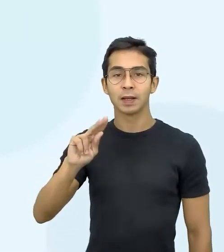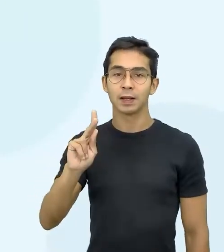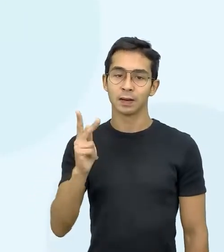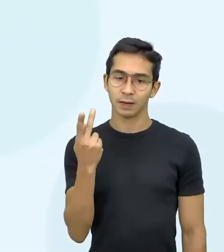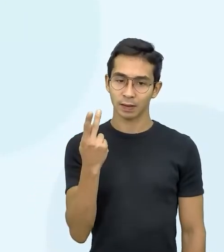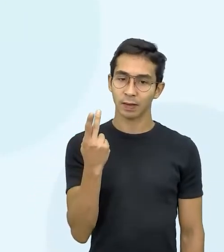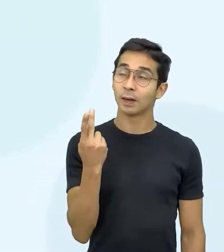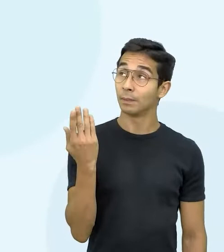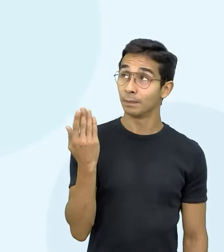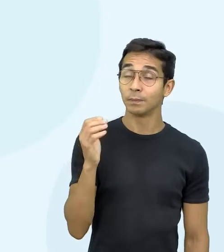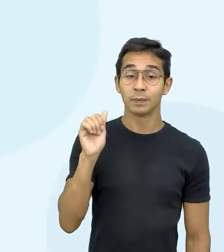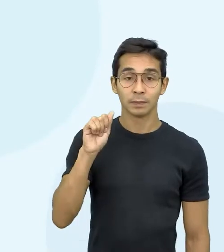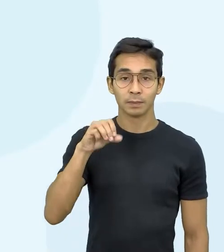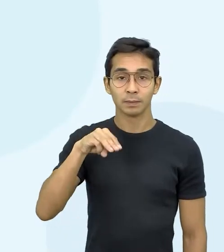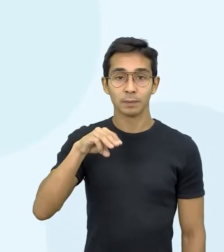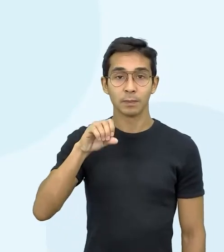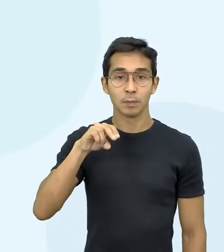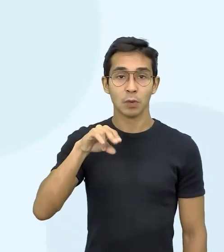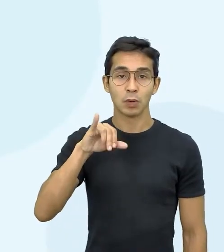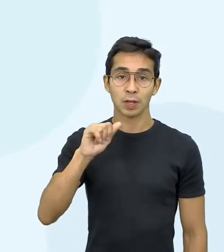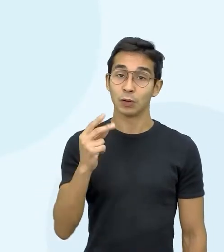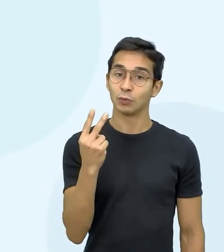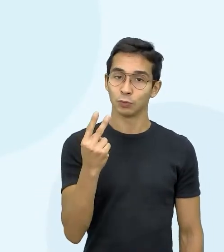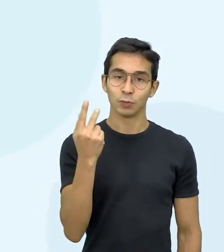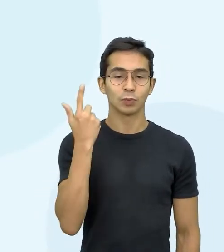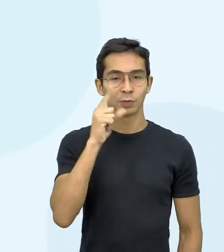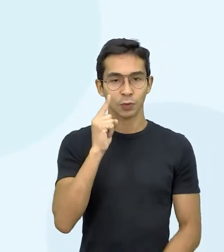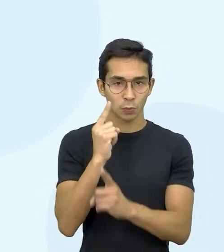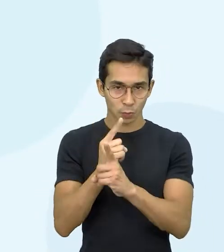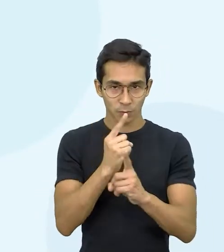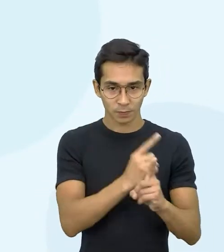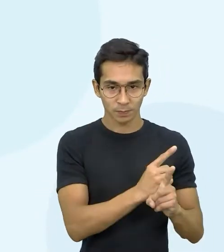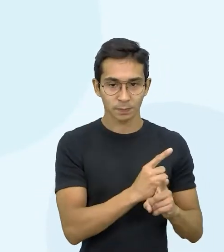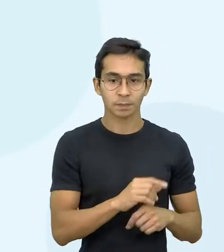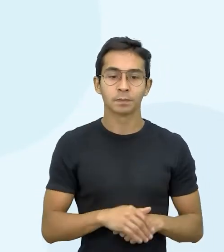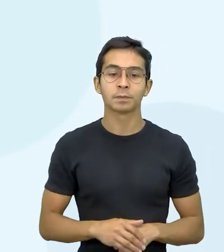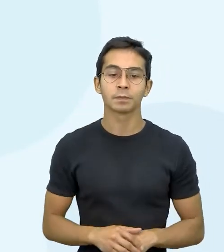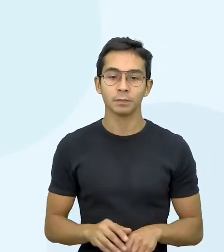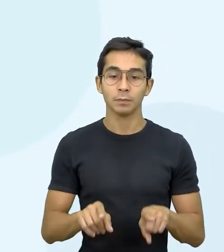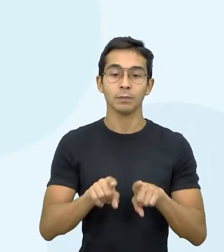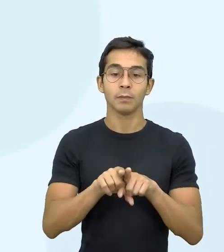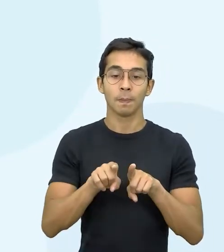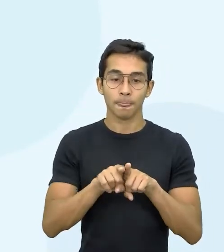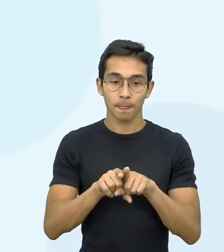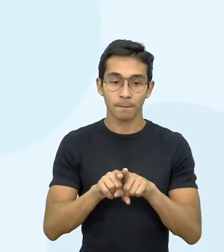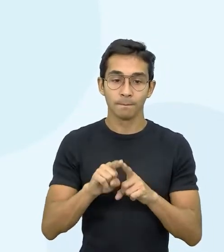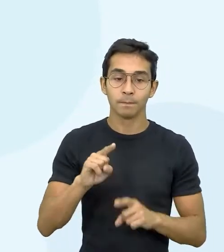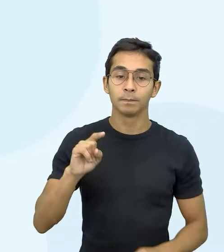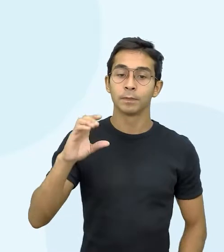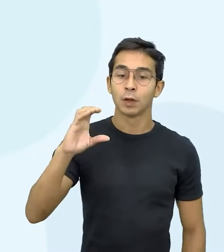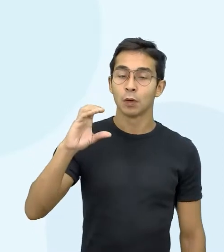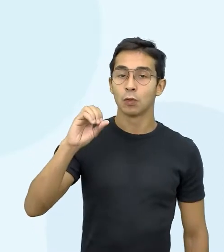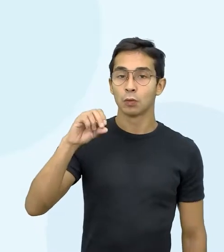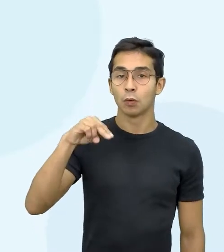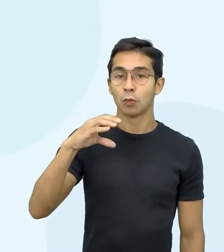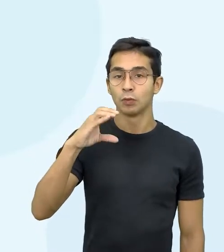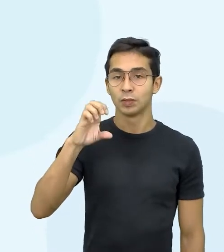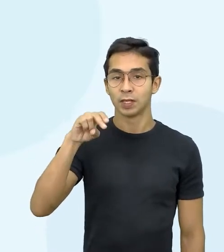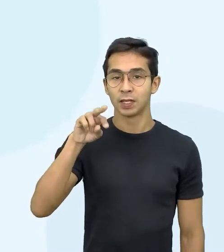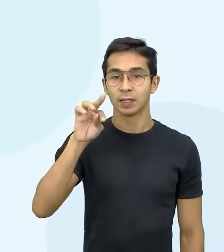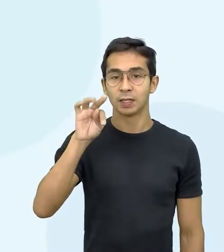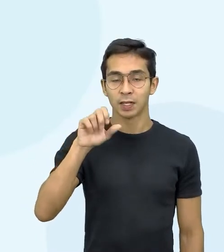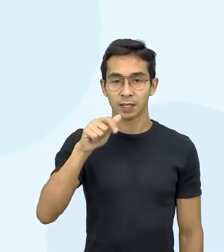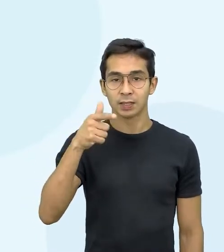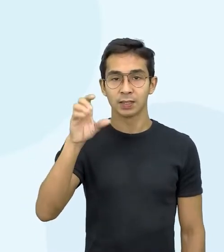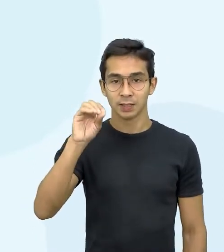moléculas de amônia que foram obtidas. E as concentrações, né, que estão no denominador, que estão debaixo da divisão. E as concentrações de gás